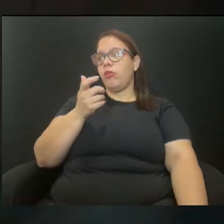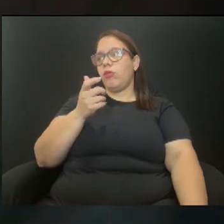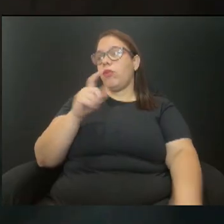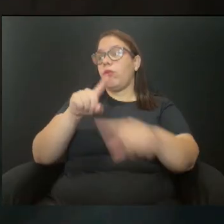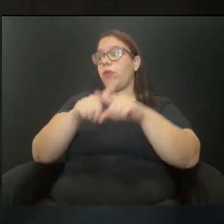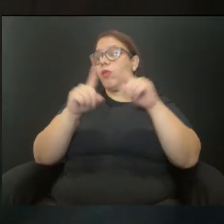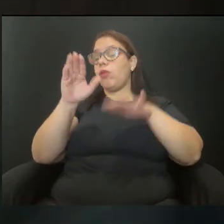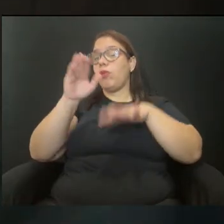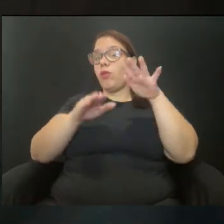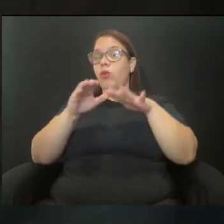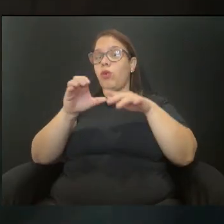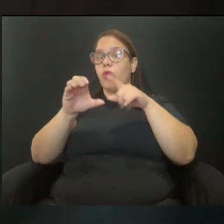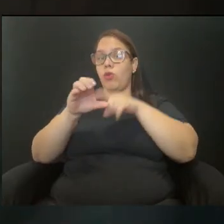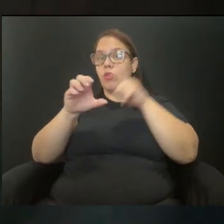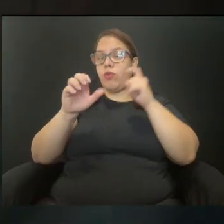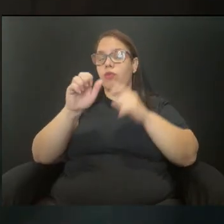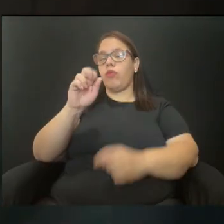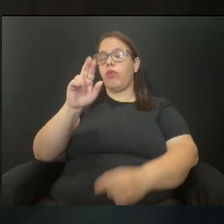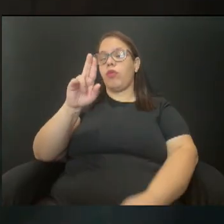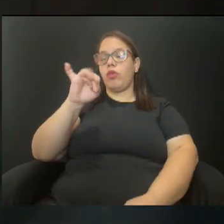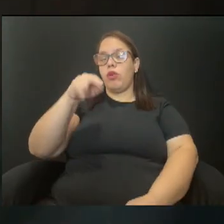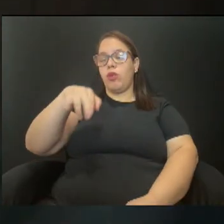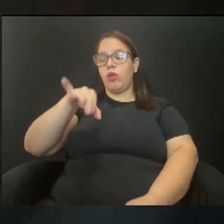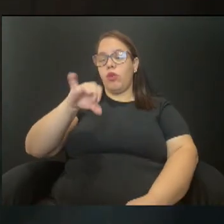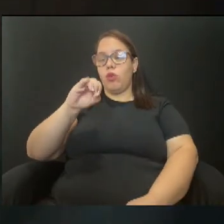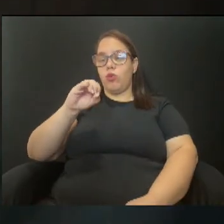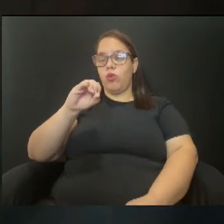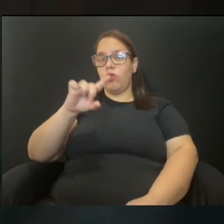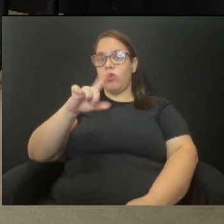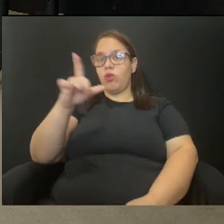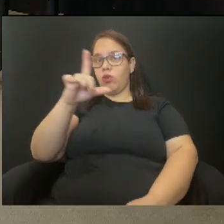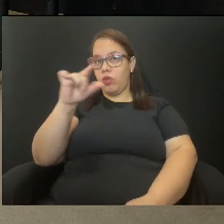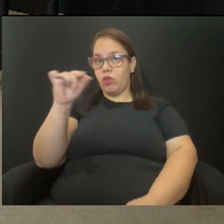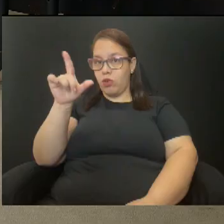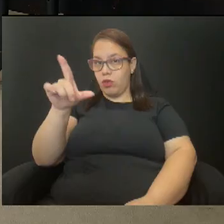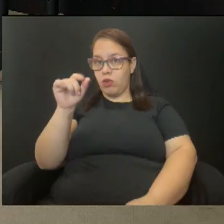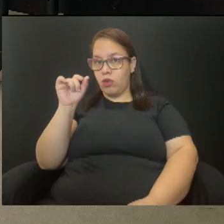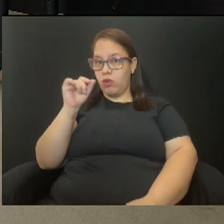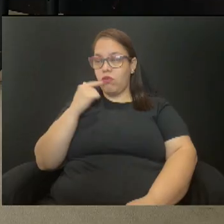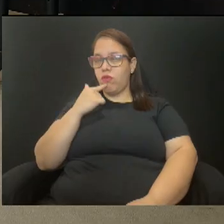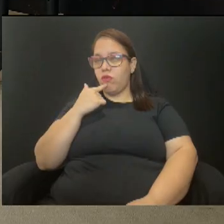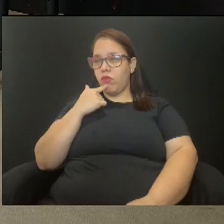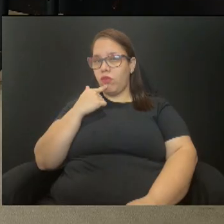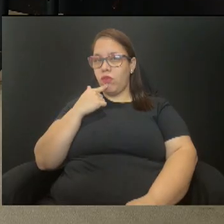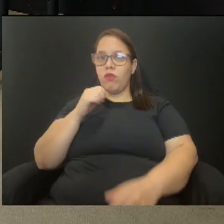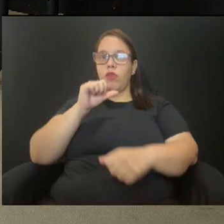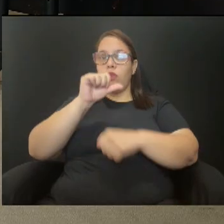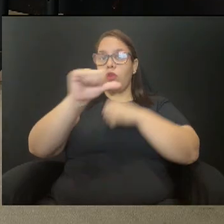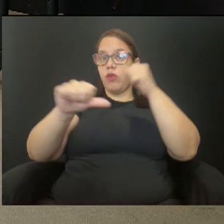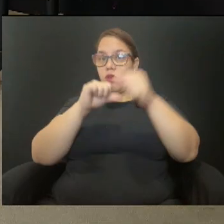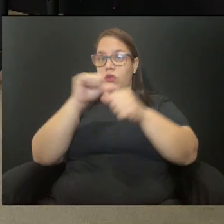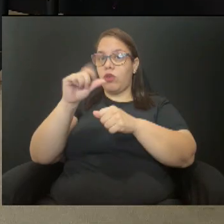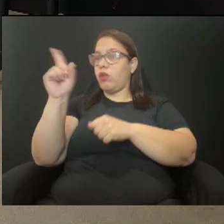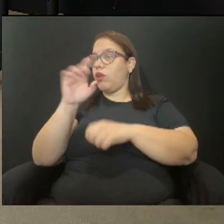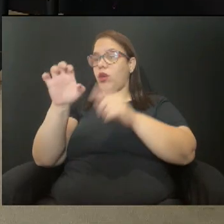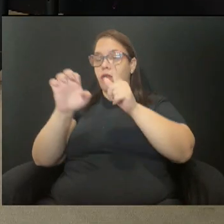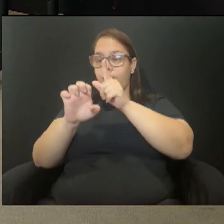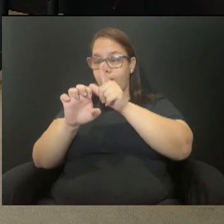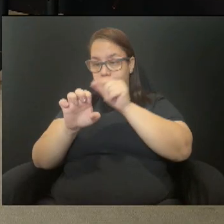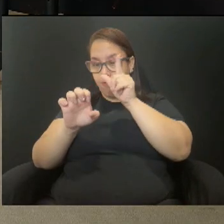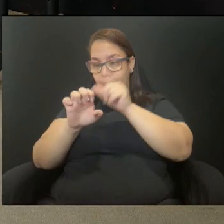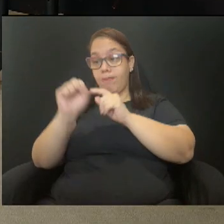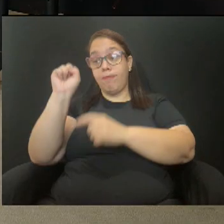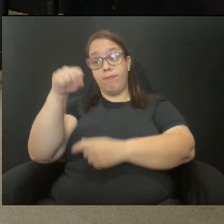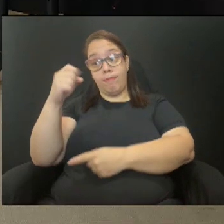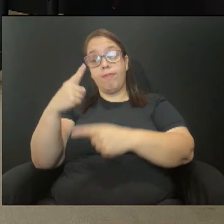autônomo, empreender em outro segmento seja uma alternativa. Mudar, não deixar de empreender, talvez, Sim, porque até tem uma